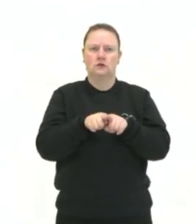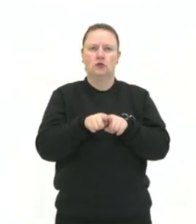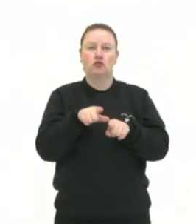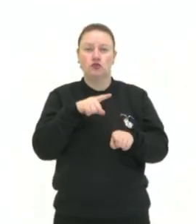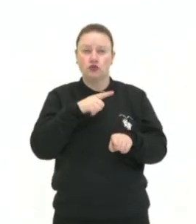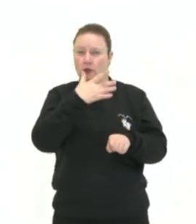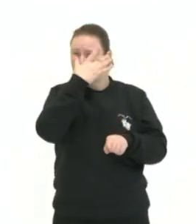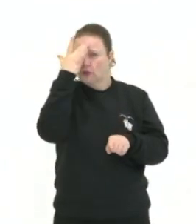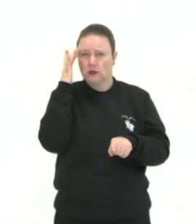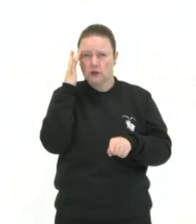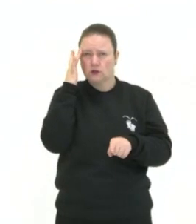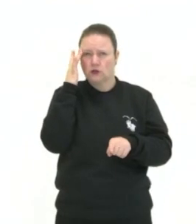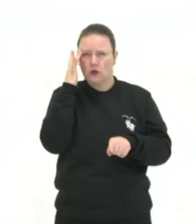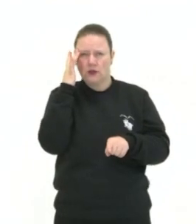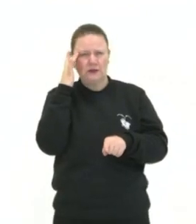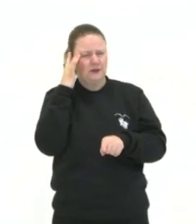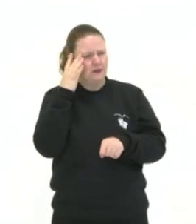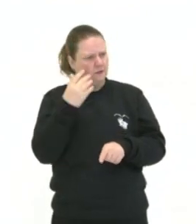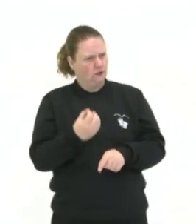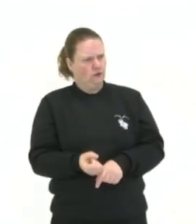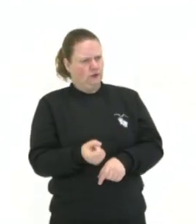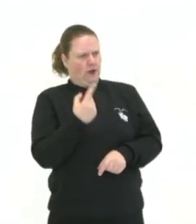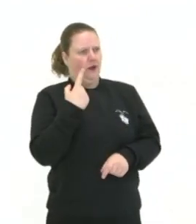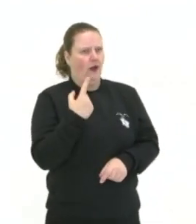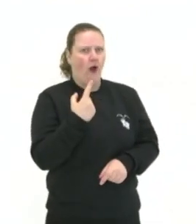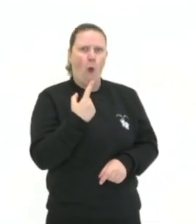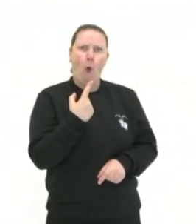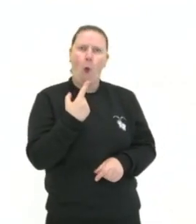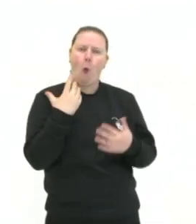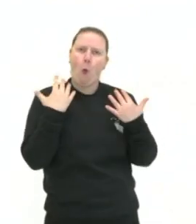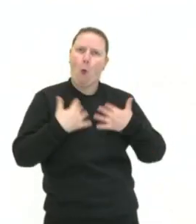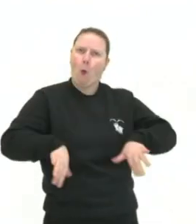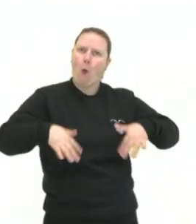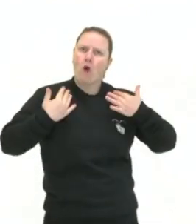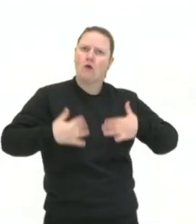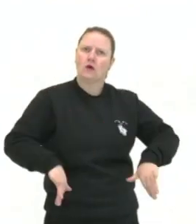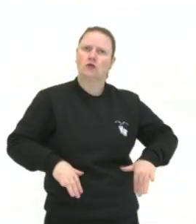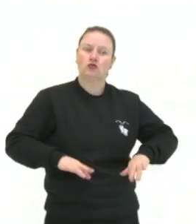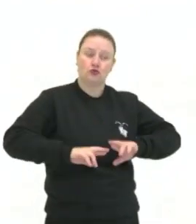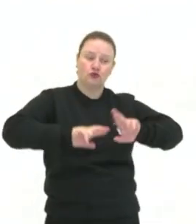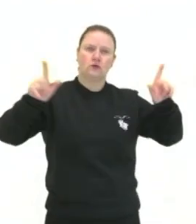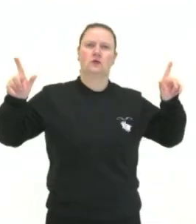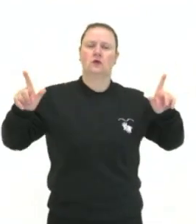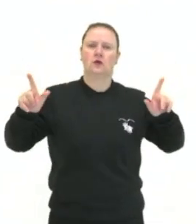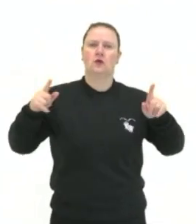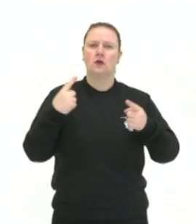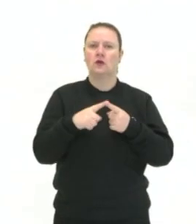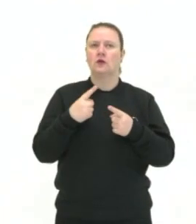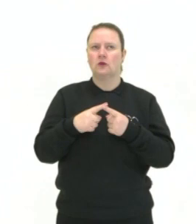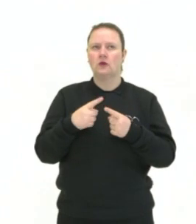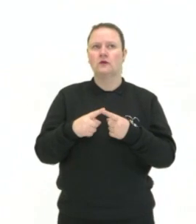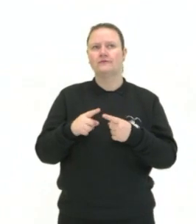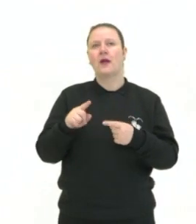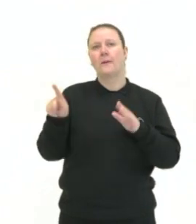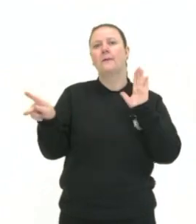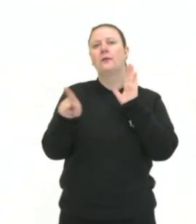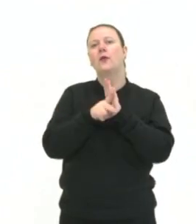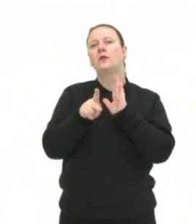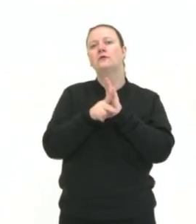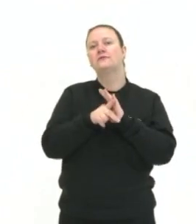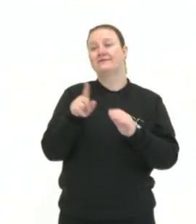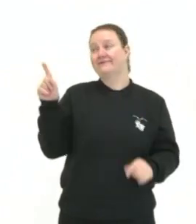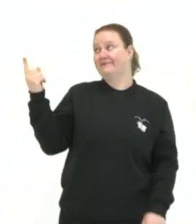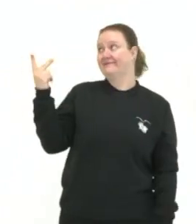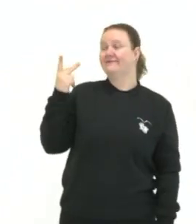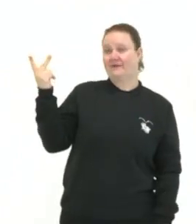mais intrigante e fascinante. É aquele que mais mergulhava dentro dessa questão da fascinação do surrealismo. E nós temos duas obras